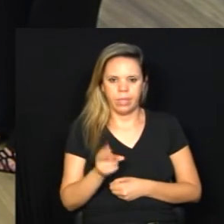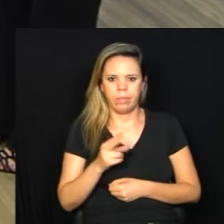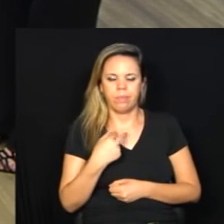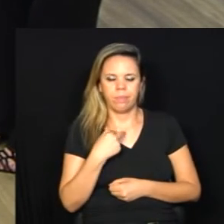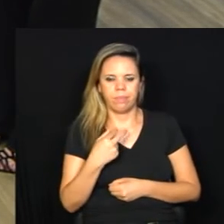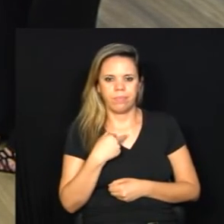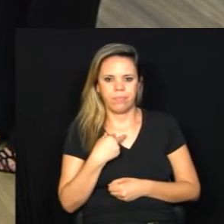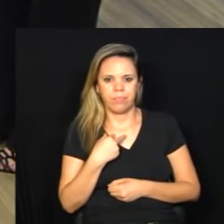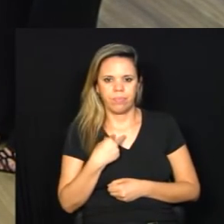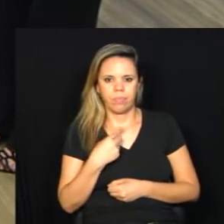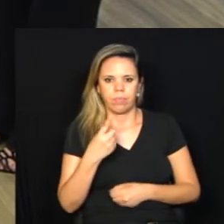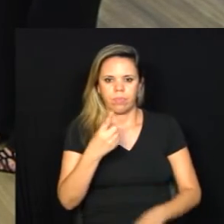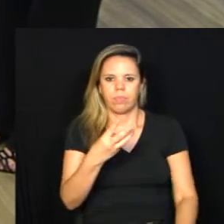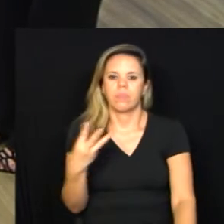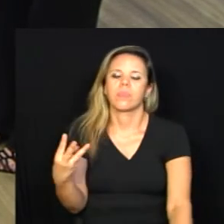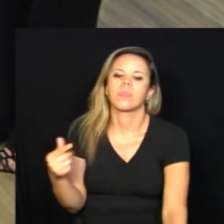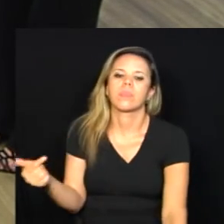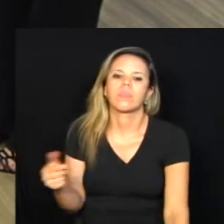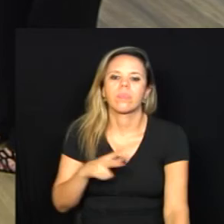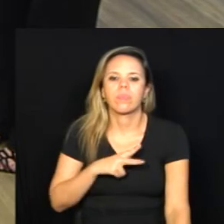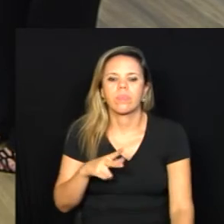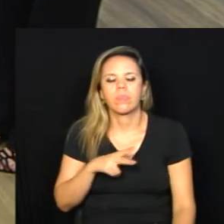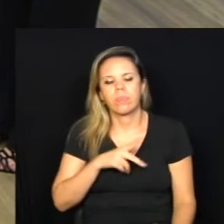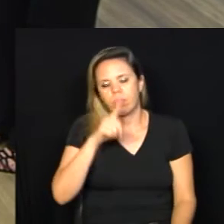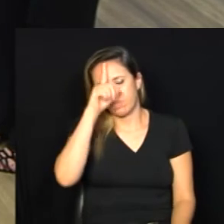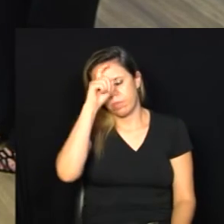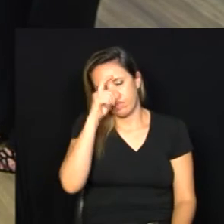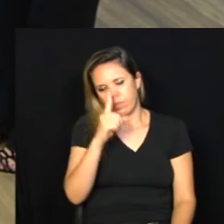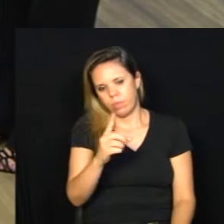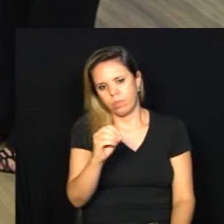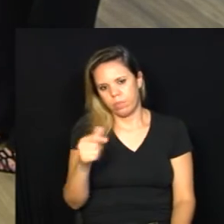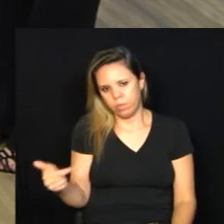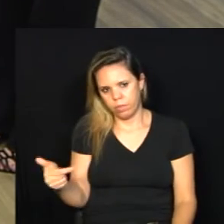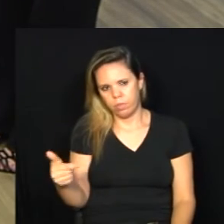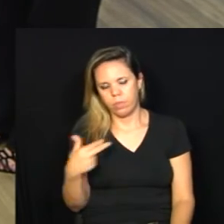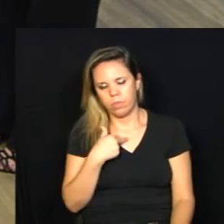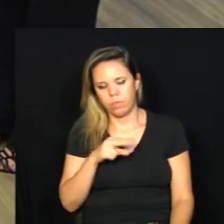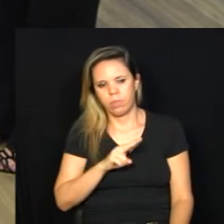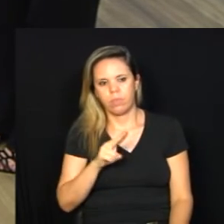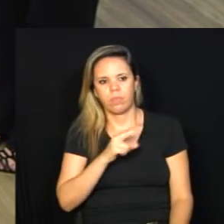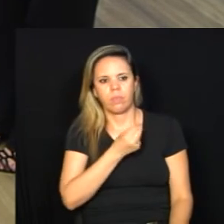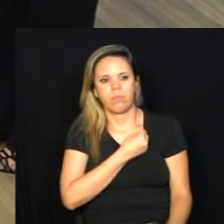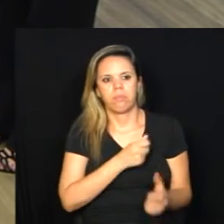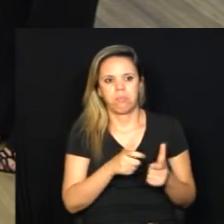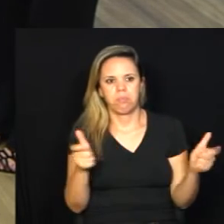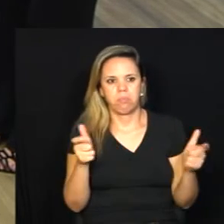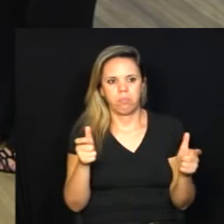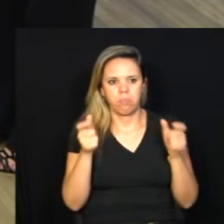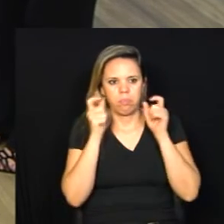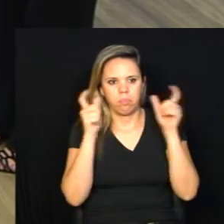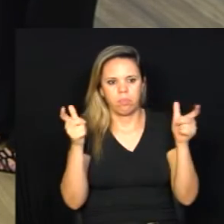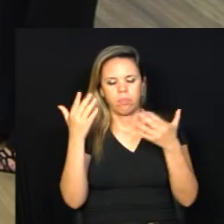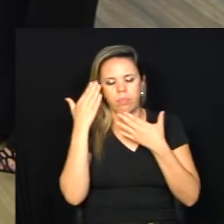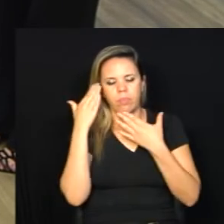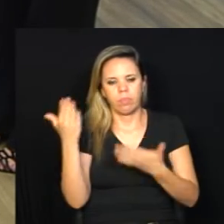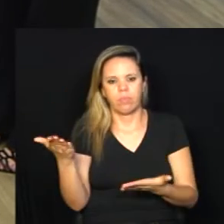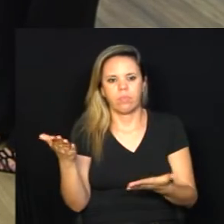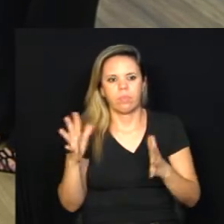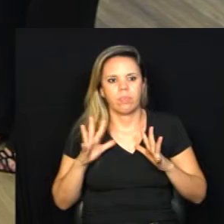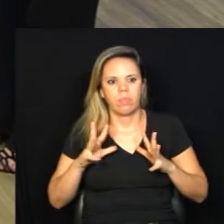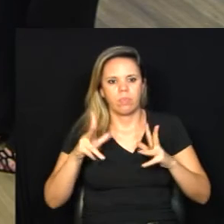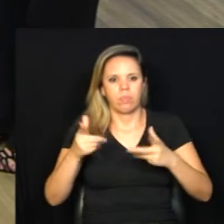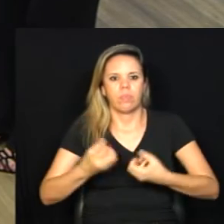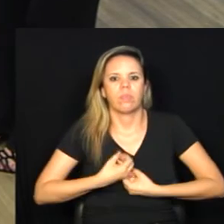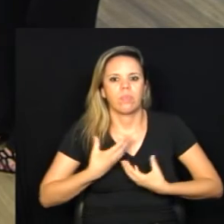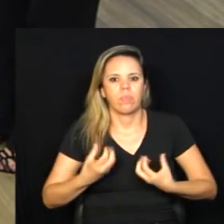ocupados. 132 na rede particular, 102 ocupados. Números preocupantes. Bastante, Mirna Abreu. Muito obrigado por todas